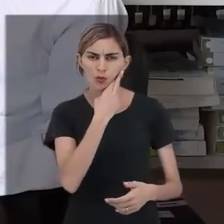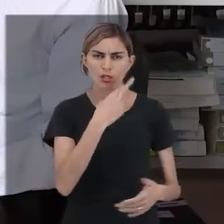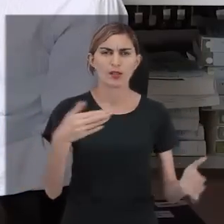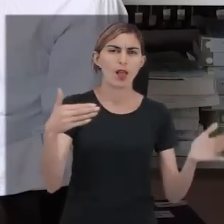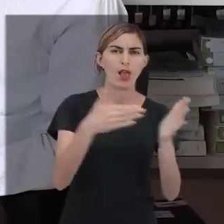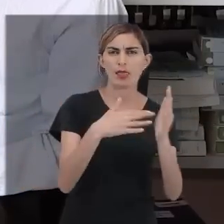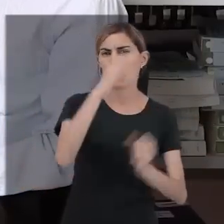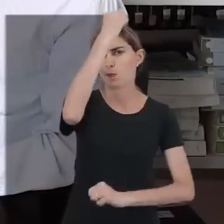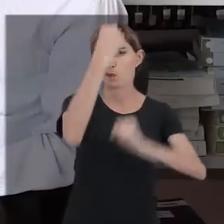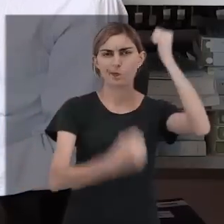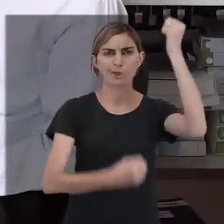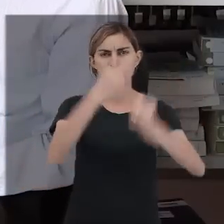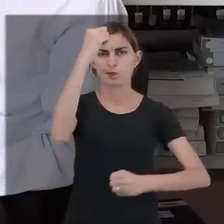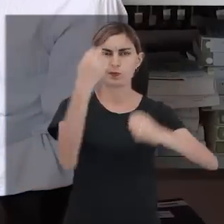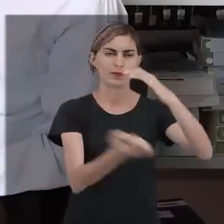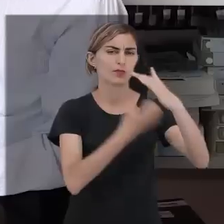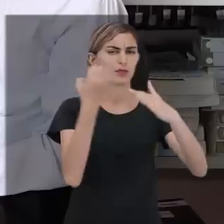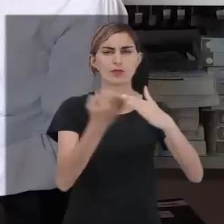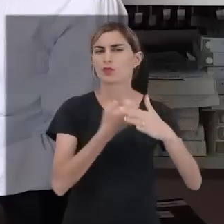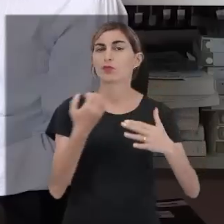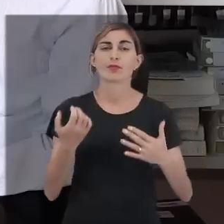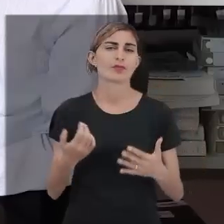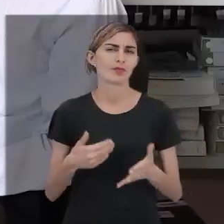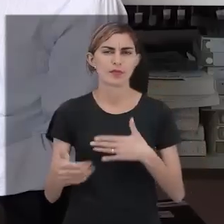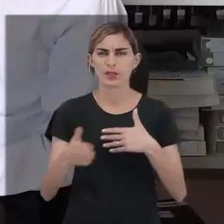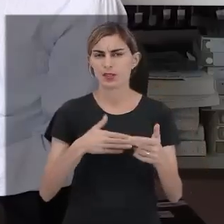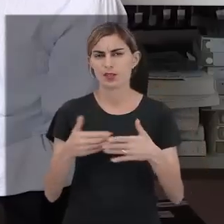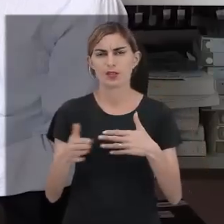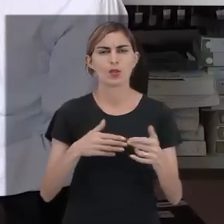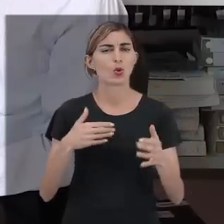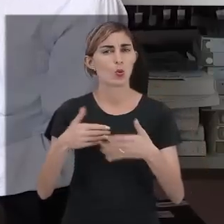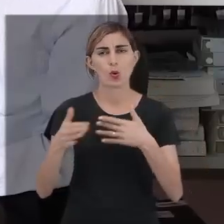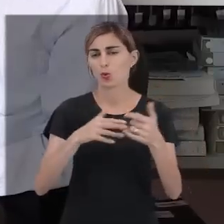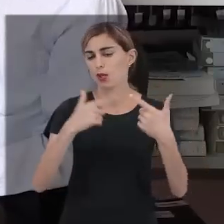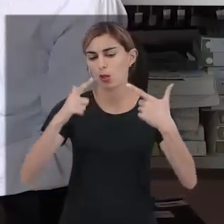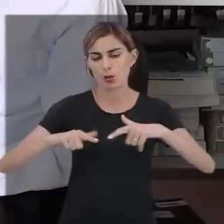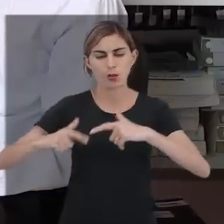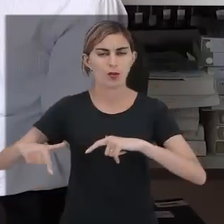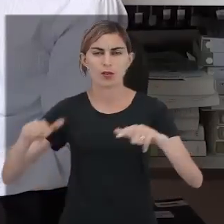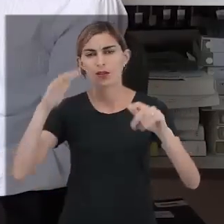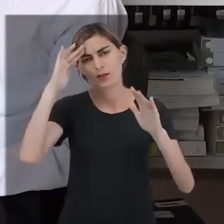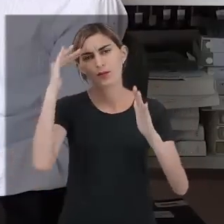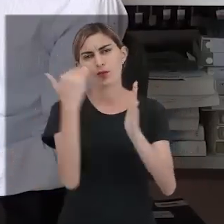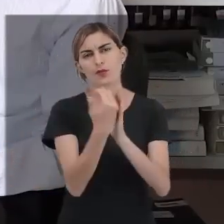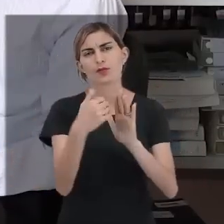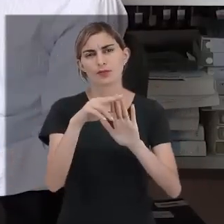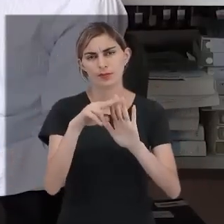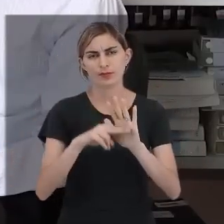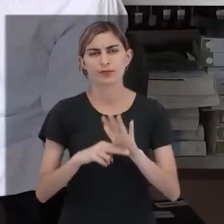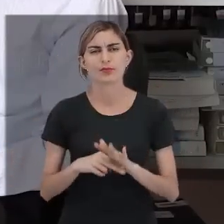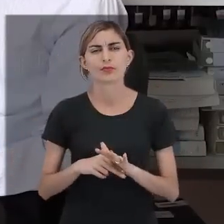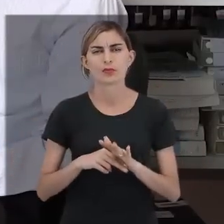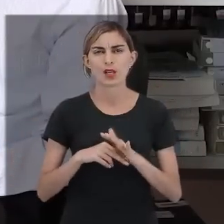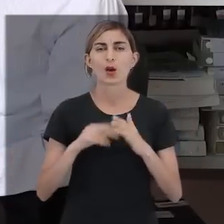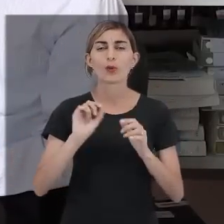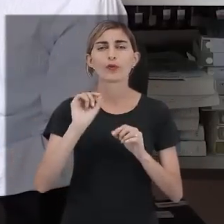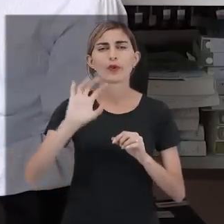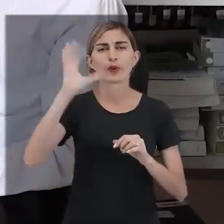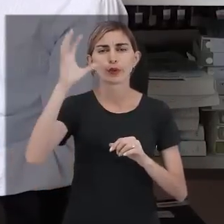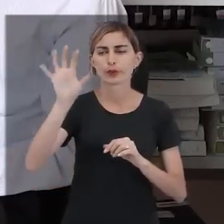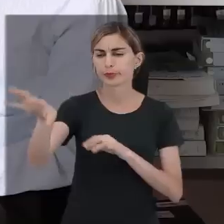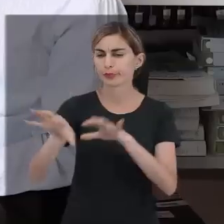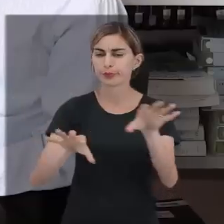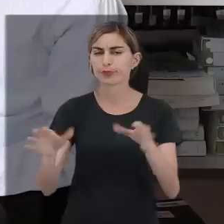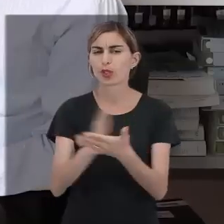até uma indústria, uma siderúrgica. Então, ela pode ser em qualquer tipo de estabelecimento. Agora, o que aconteceu? Os setores,